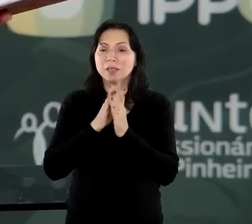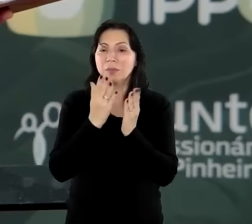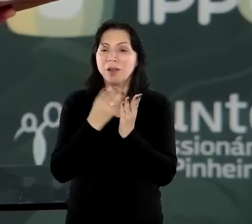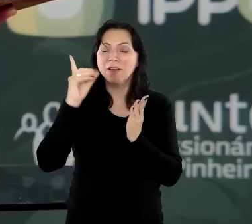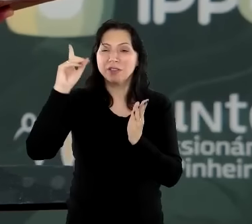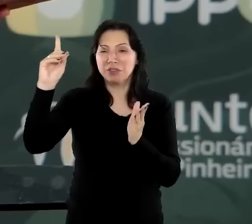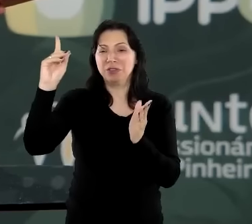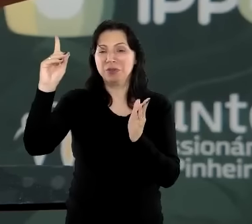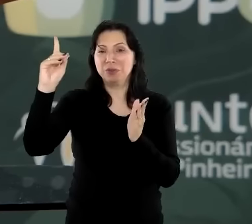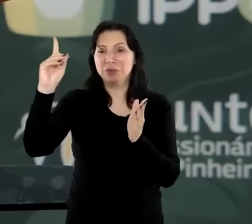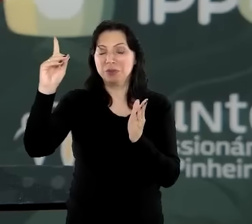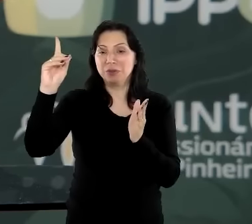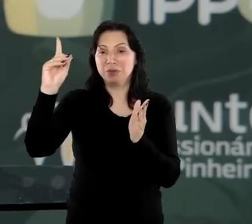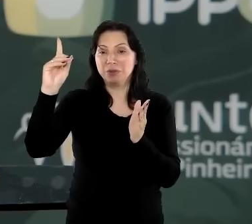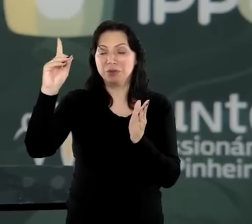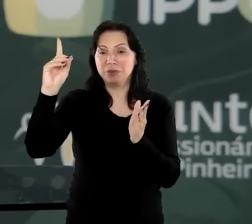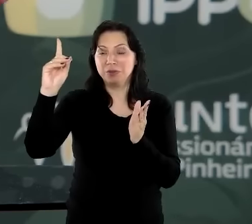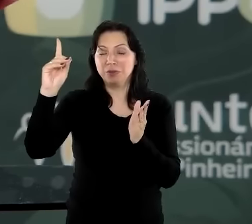com a exortação?